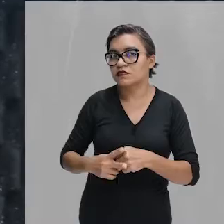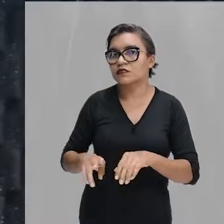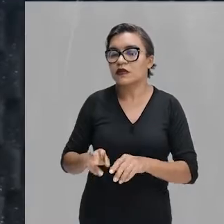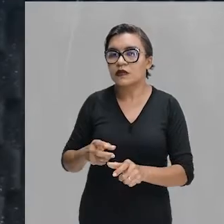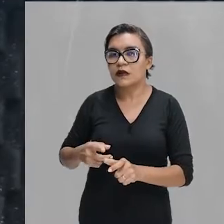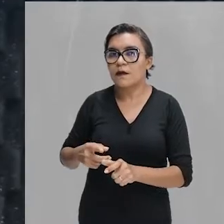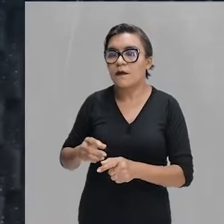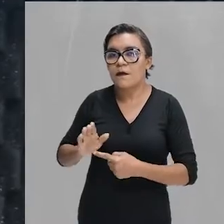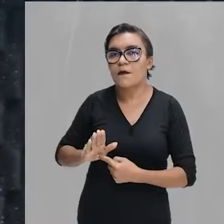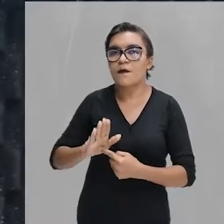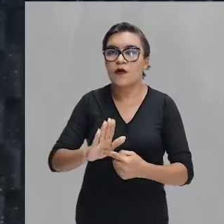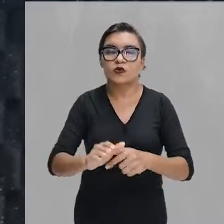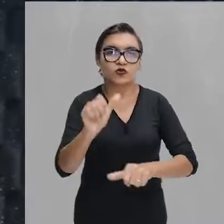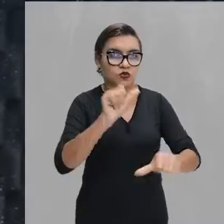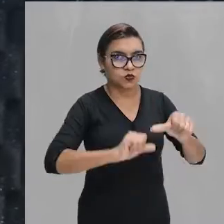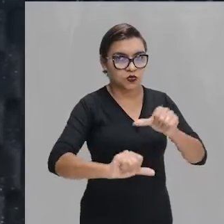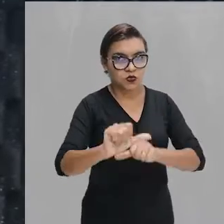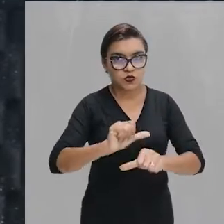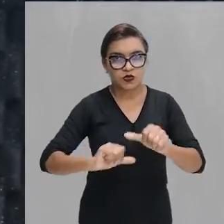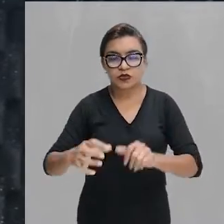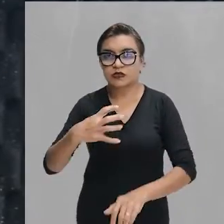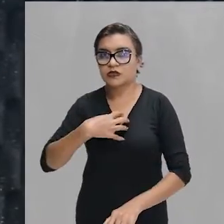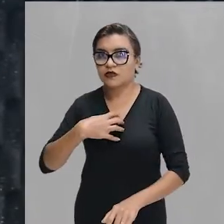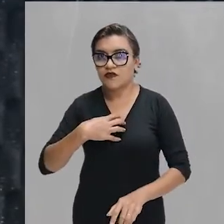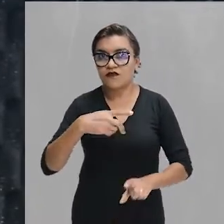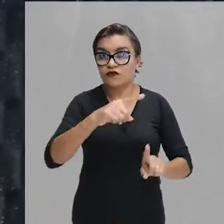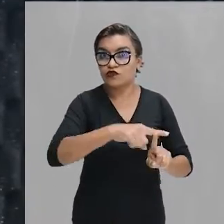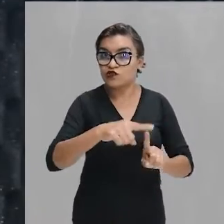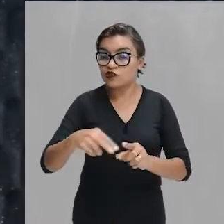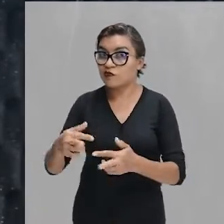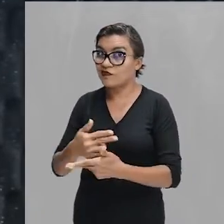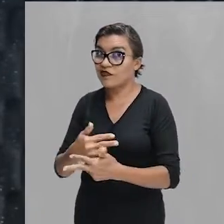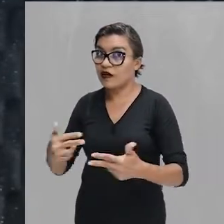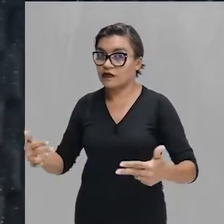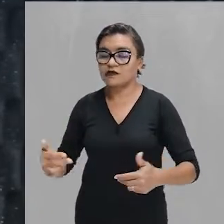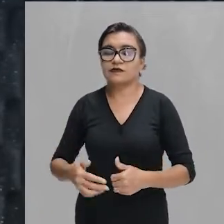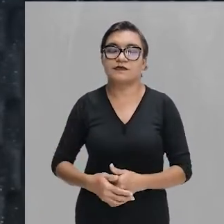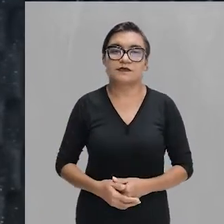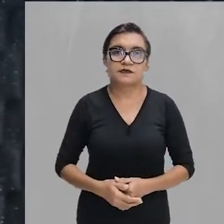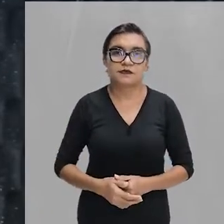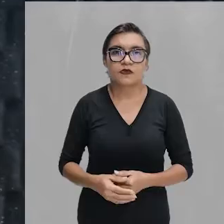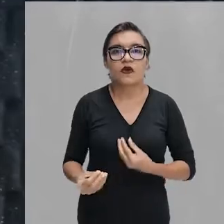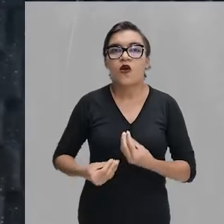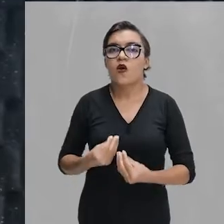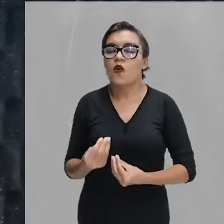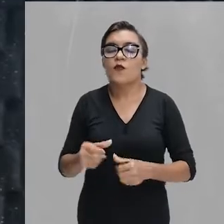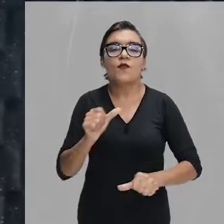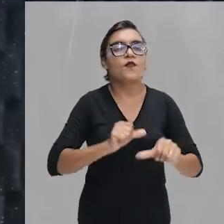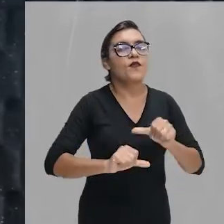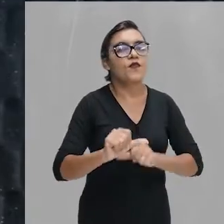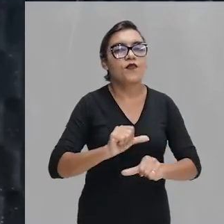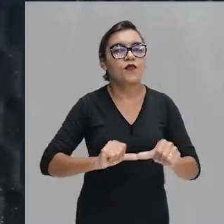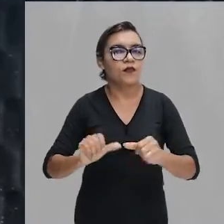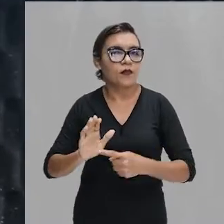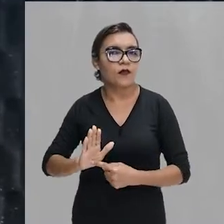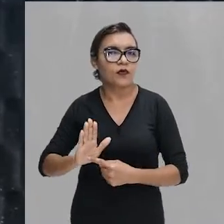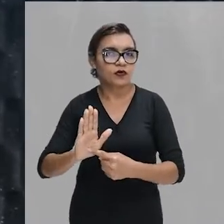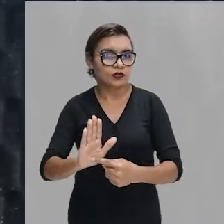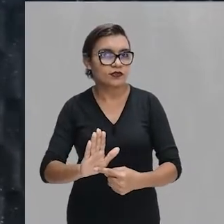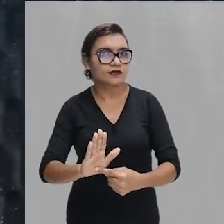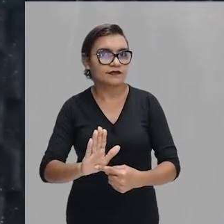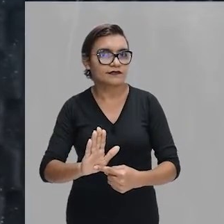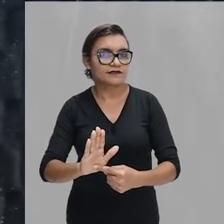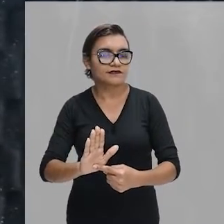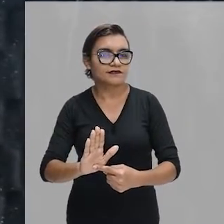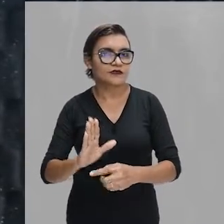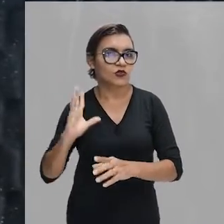indicam mudanças de estado de vários tipos. Então, vamos aqui ver quais são essas mudanças. Eu fiz um breve